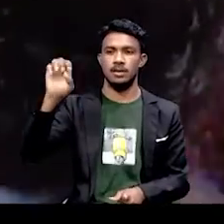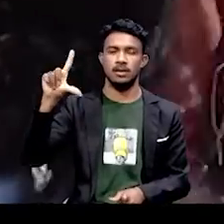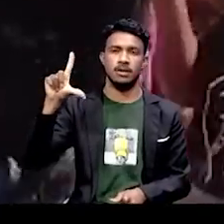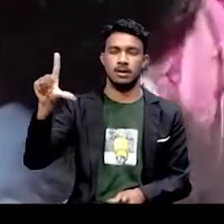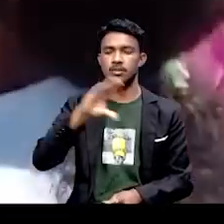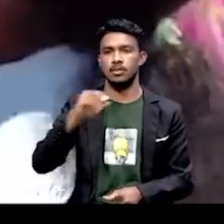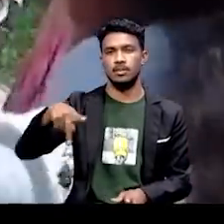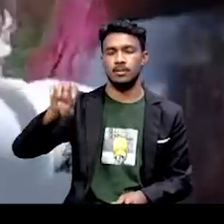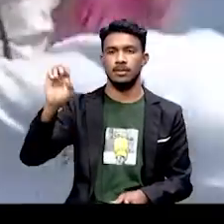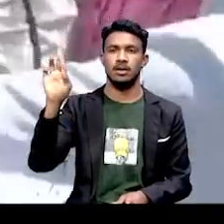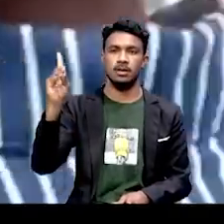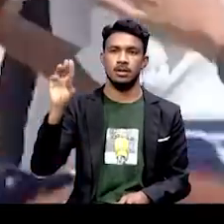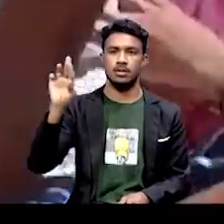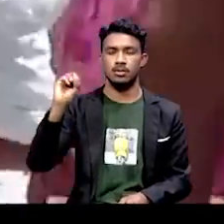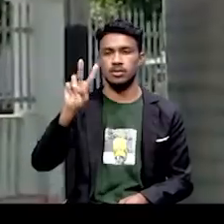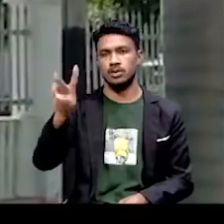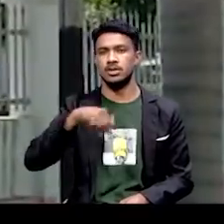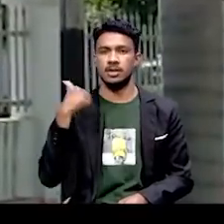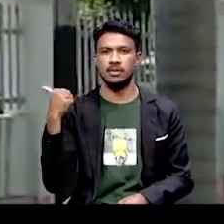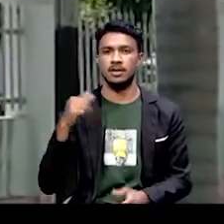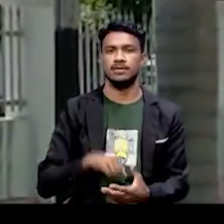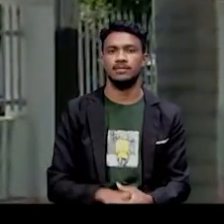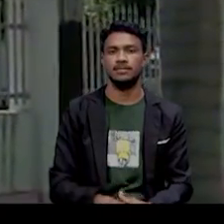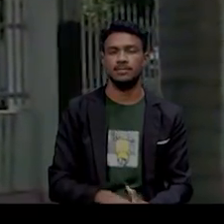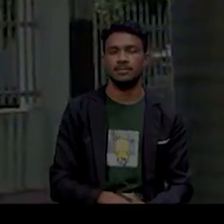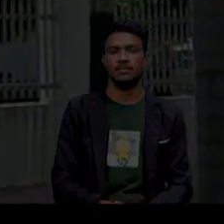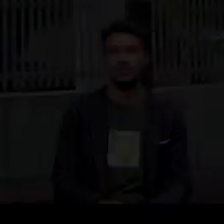incluye advogado Rua Seluctan, Jimmy Fernandez, Juvel da Costa, GMN.